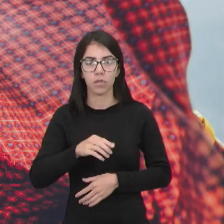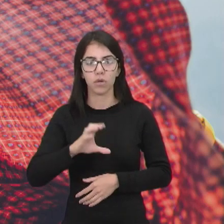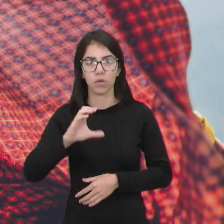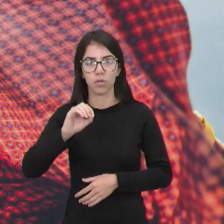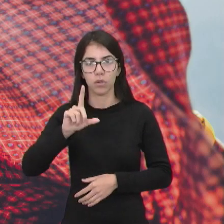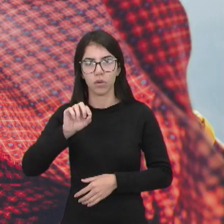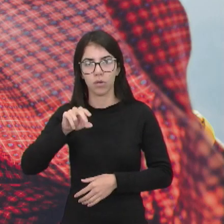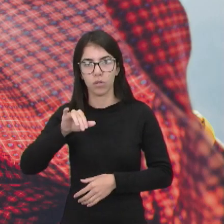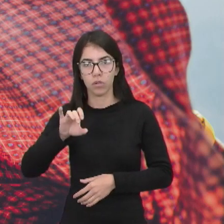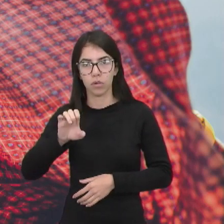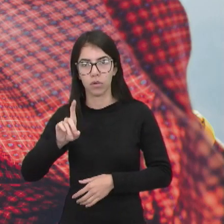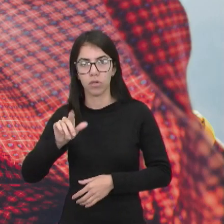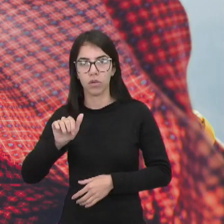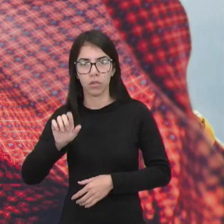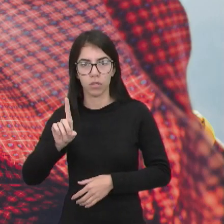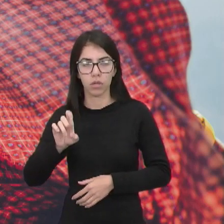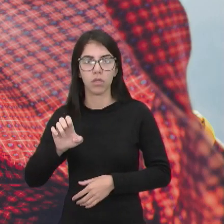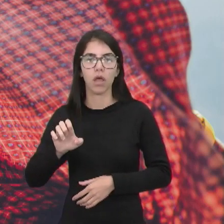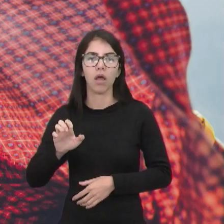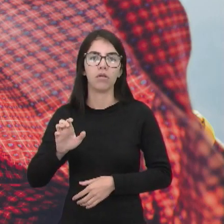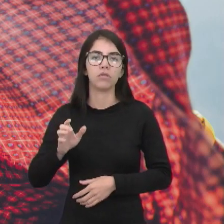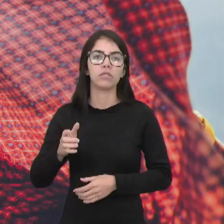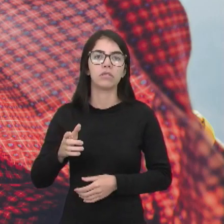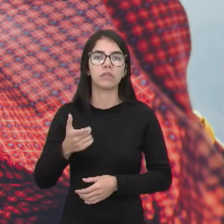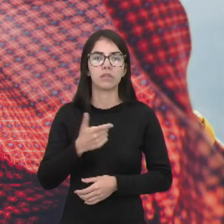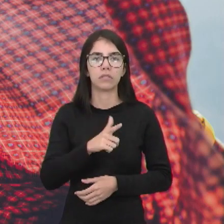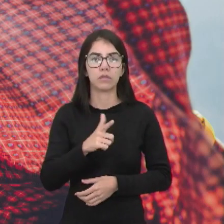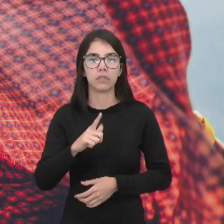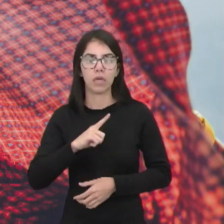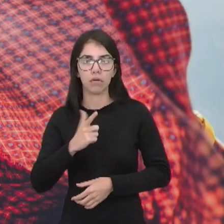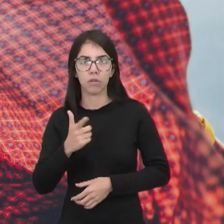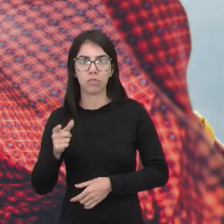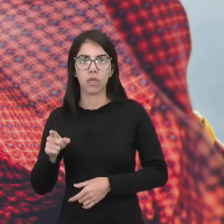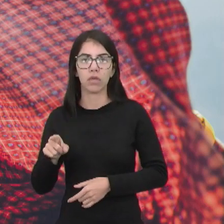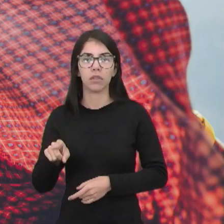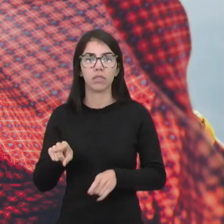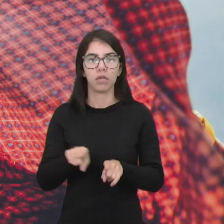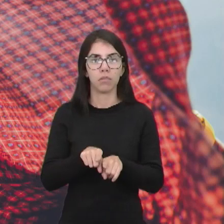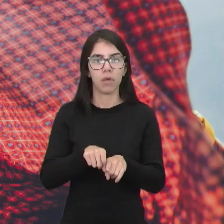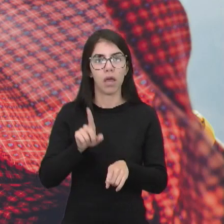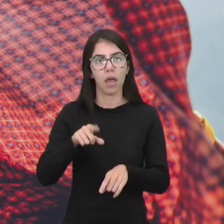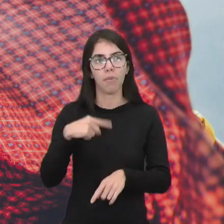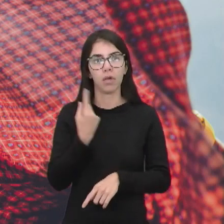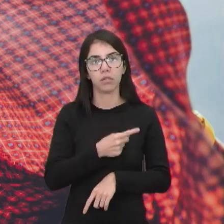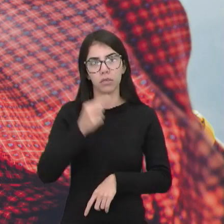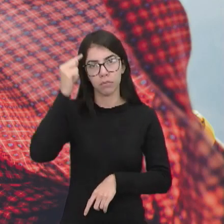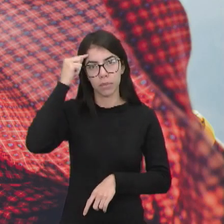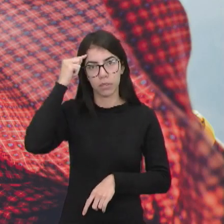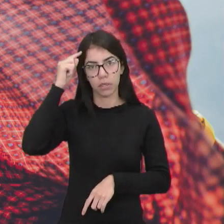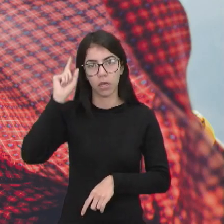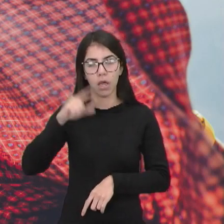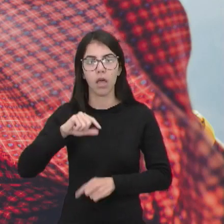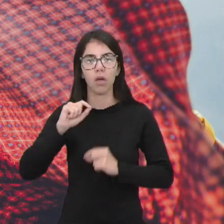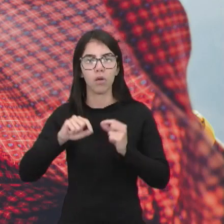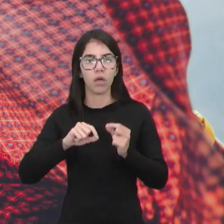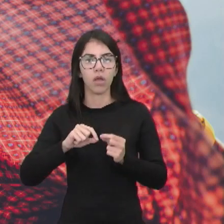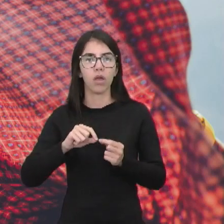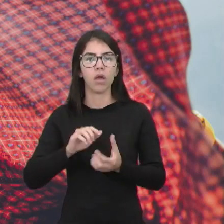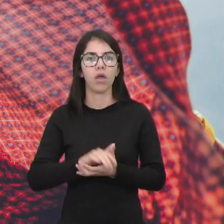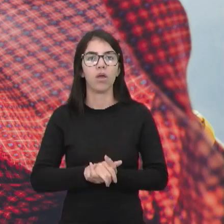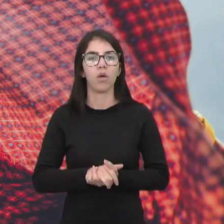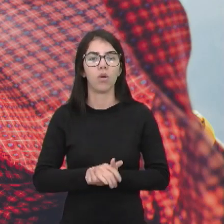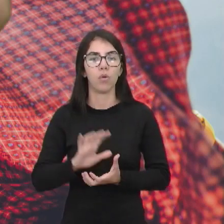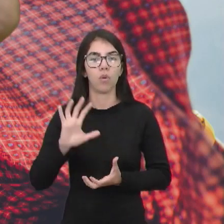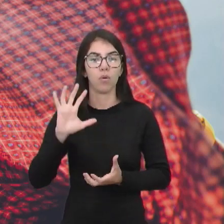colonialidade e a decolonialidade, para a gente ter em mente que justamente o fato de termos aí